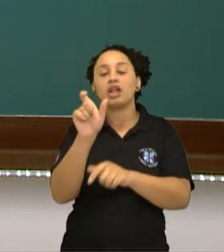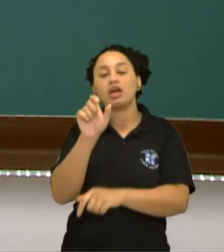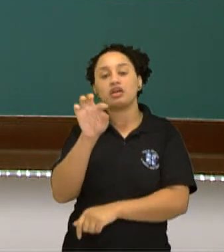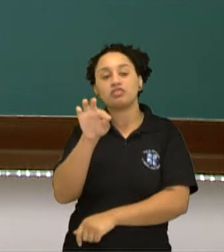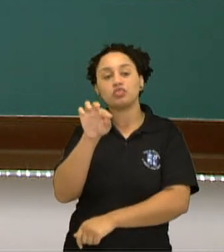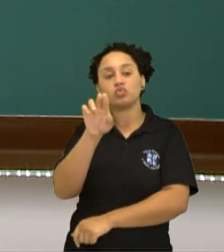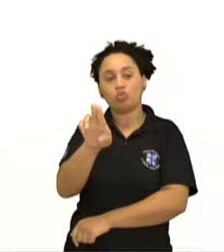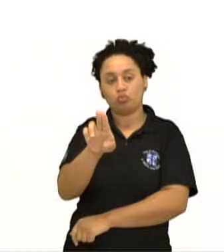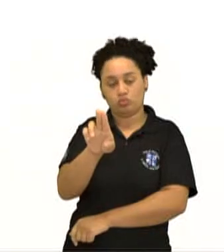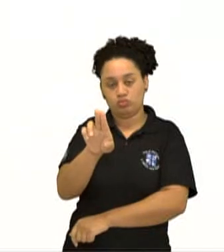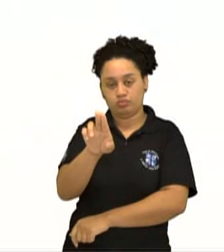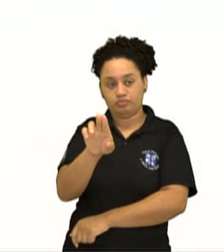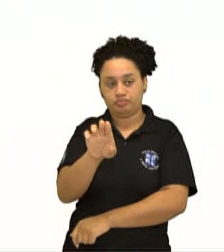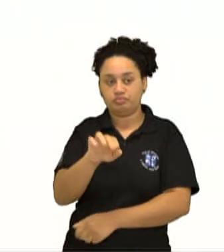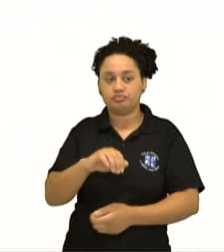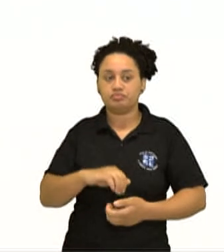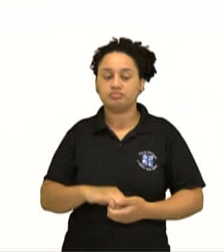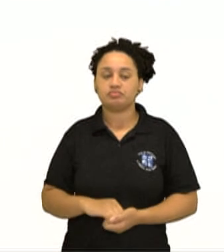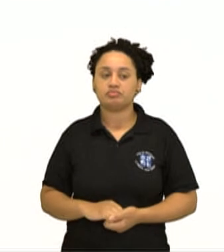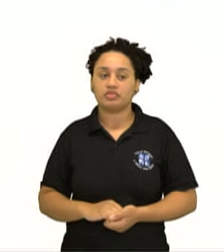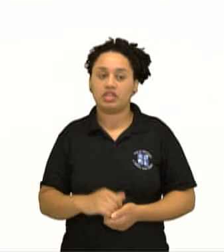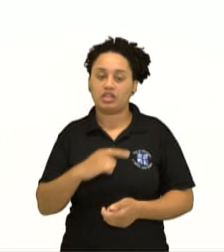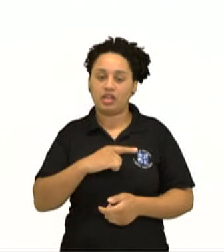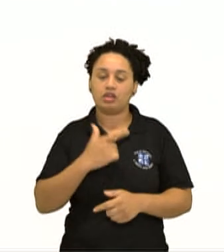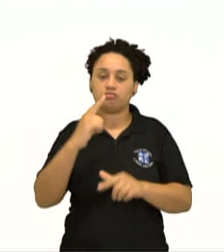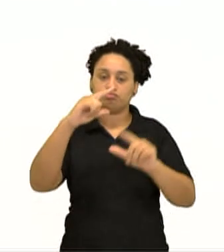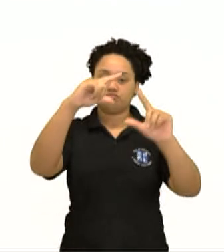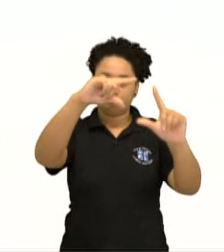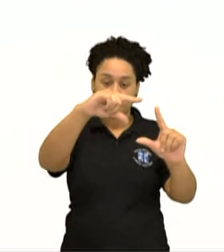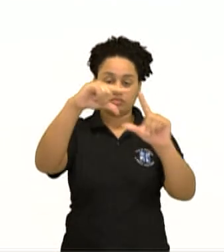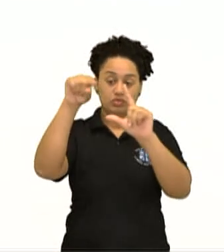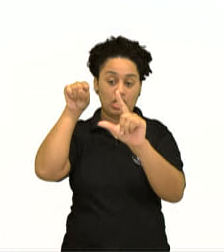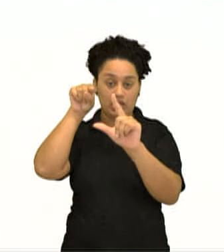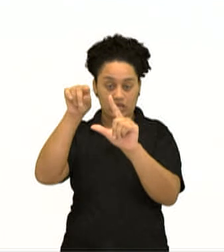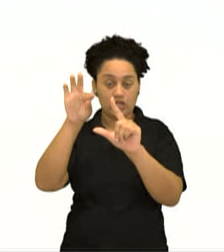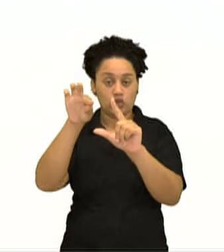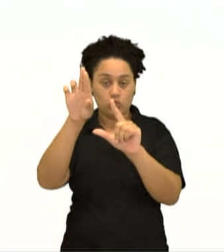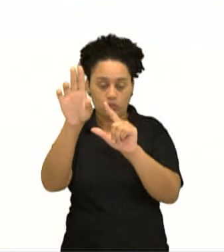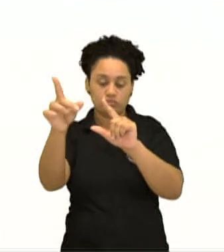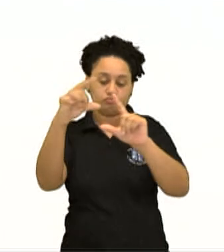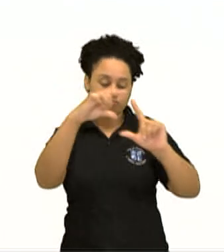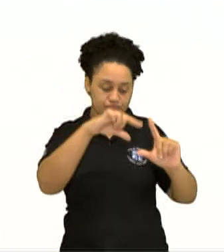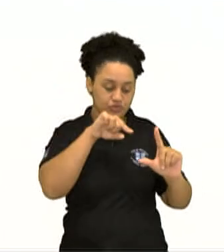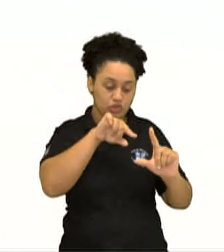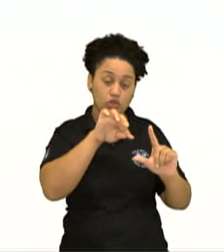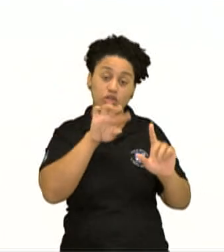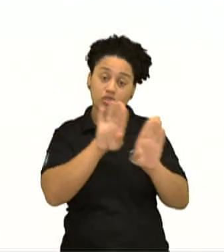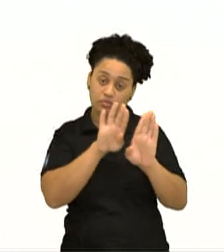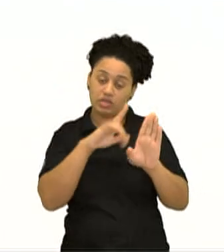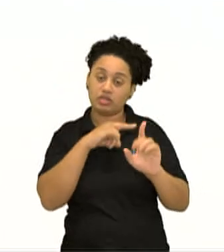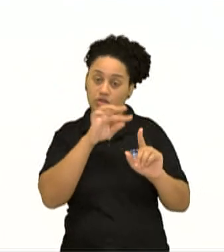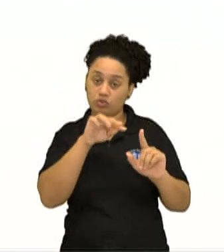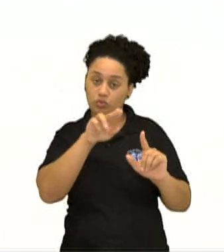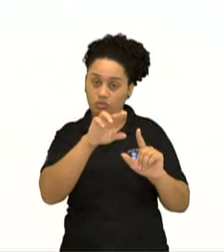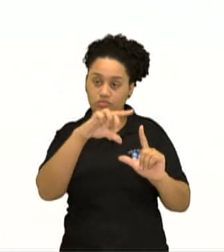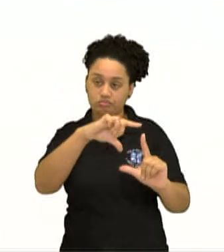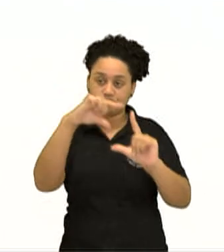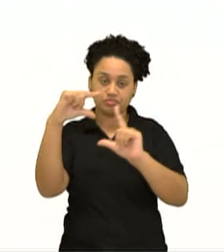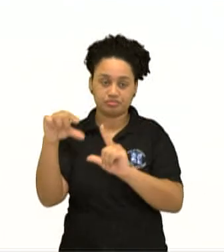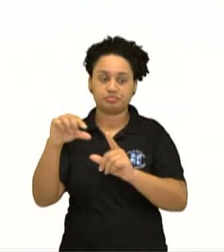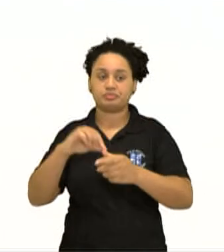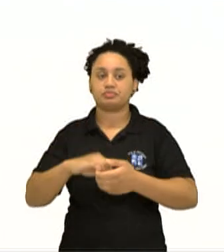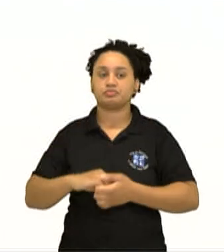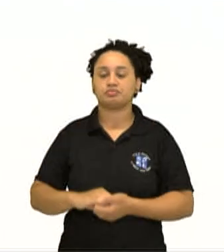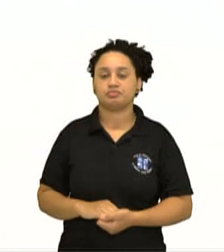pronome possessivo tu, que aparece no segundo e no terceiro quadrinho, tá bem? Soy tu